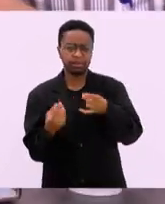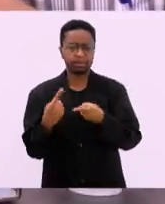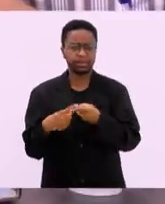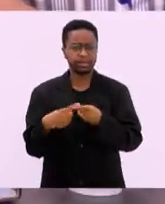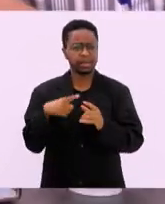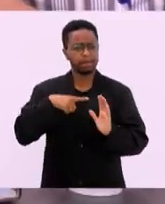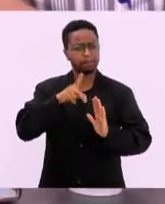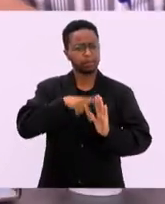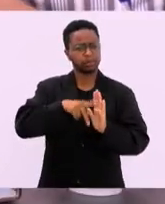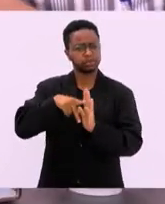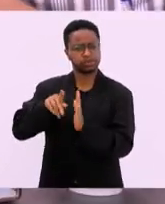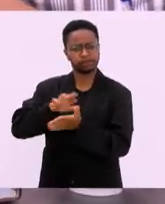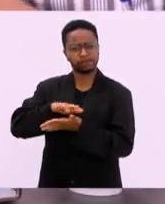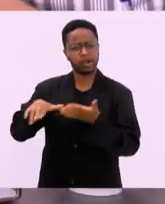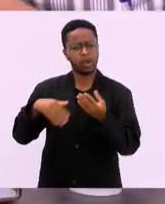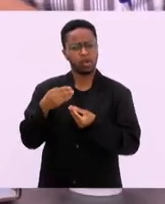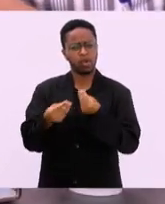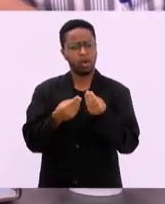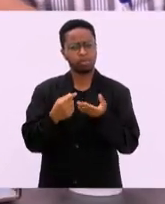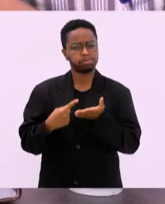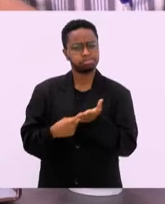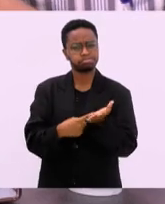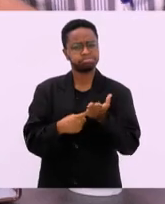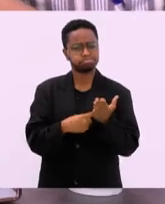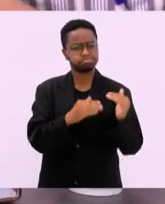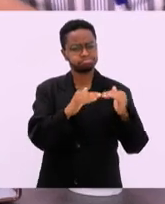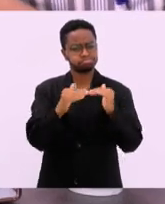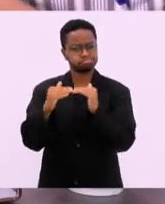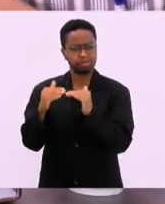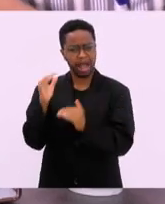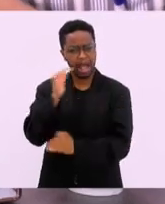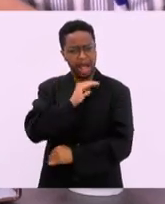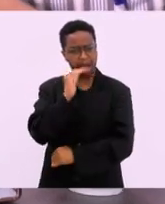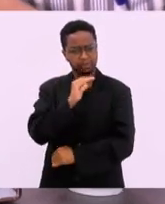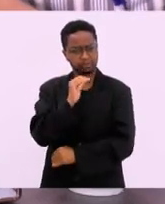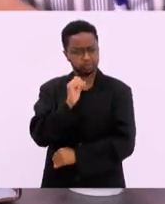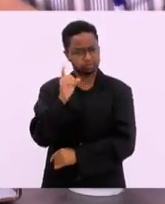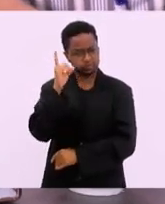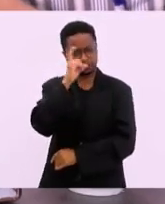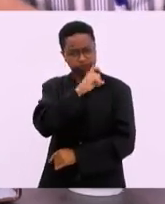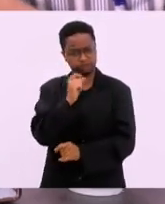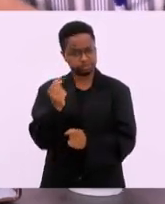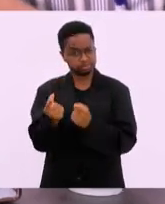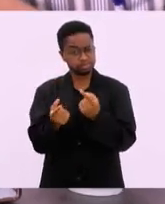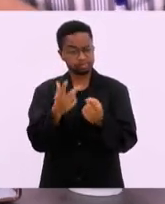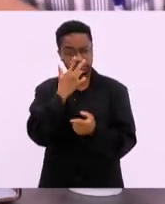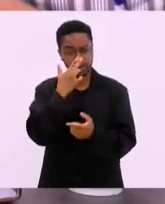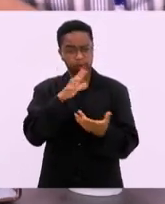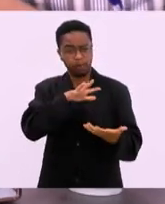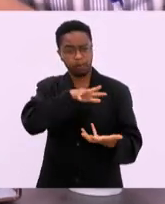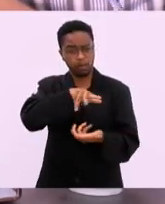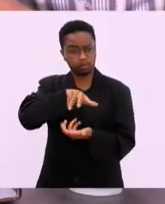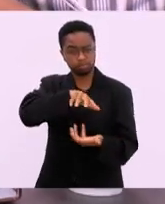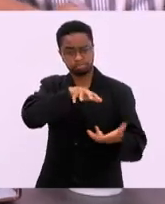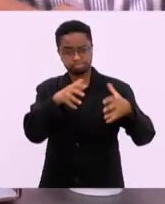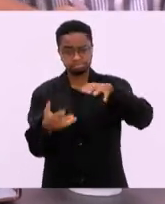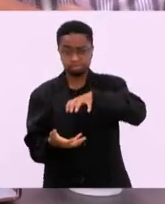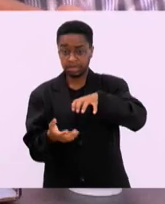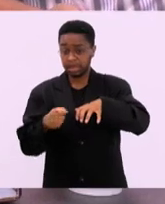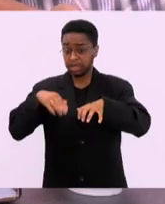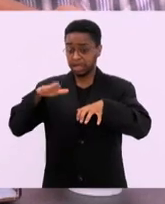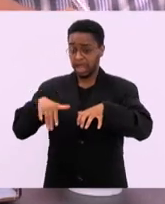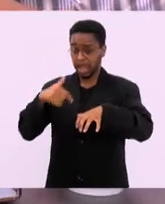Paulo chegaram a esse consenso... Não, isso que eu estou dizendo. Tão raro. Esse mundo de hoje está invertido. Cara. Quem sou eu para